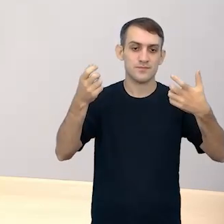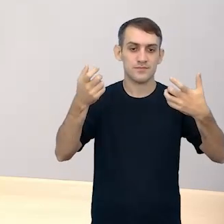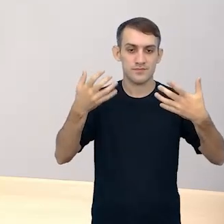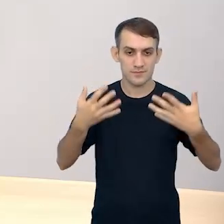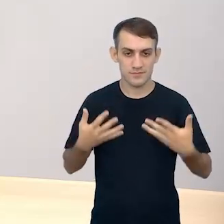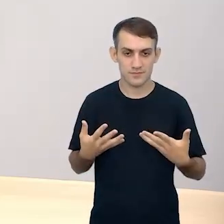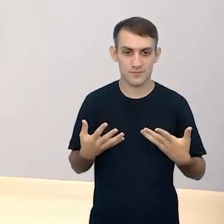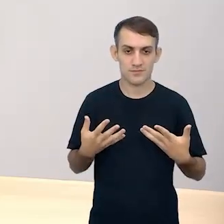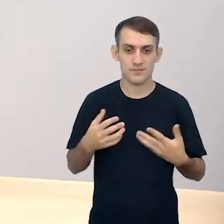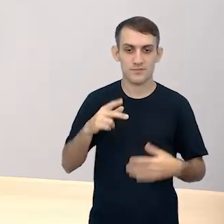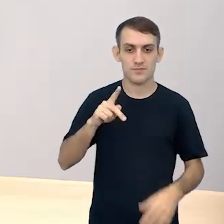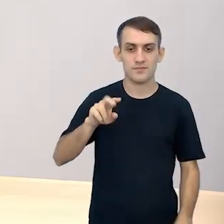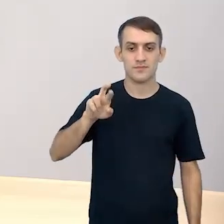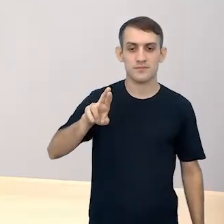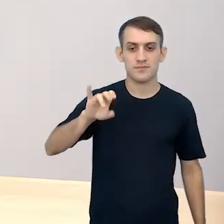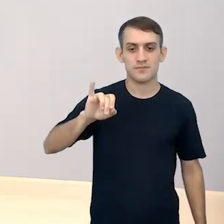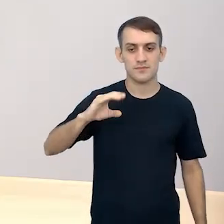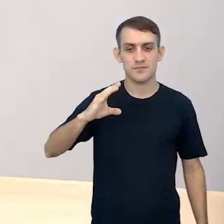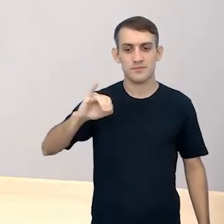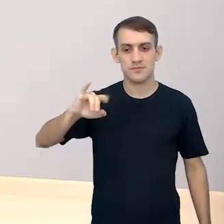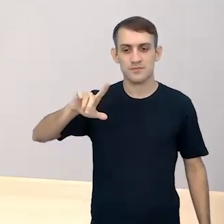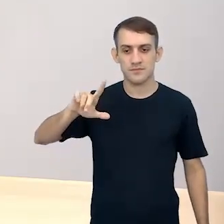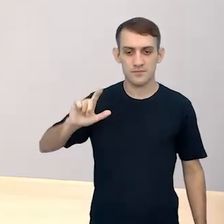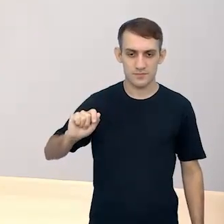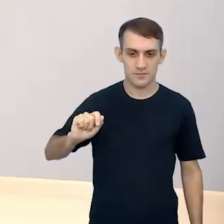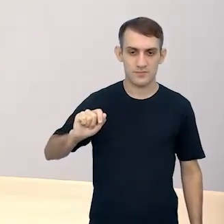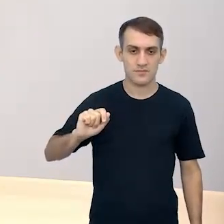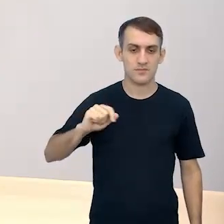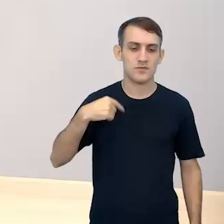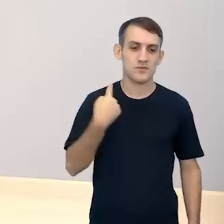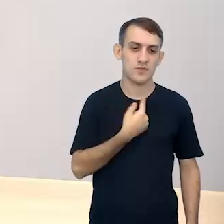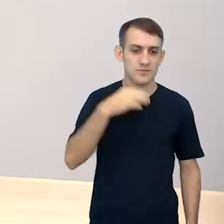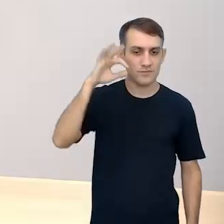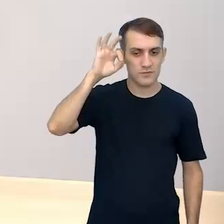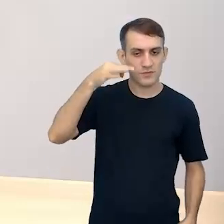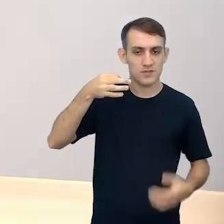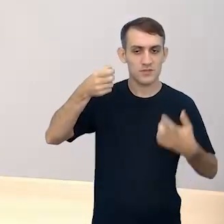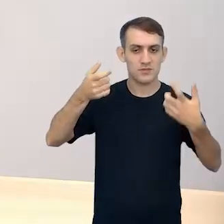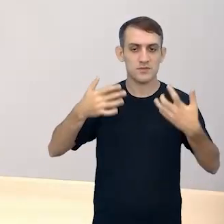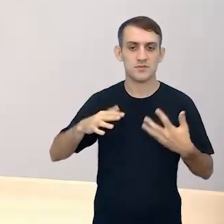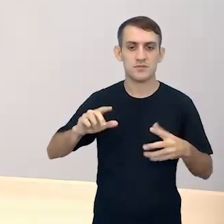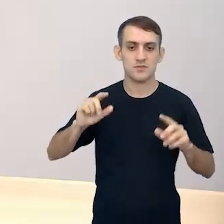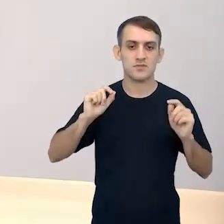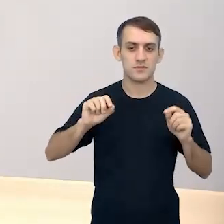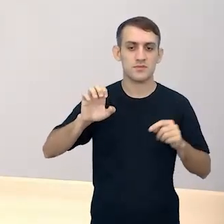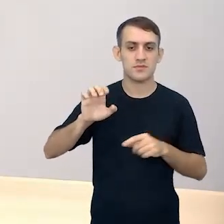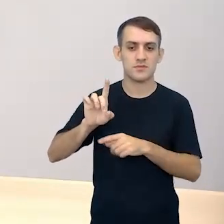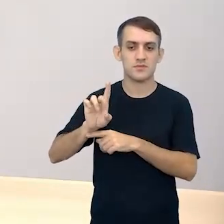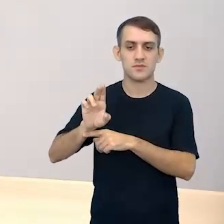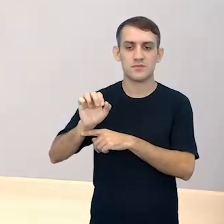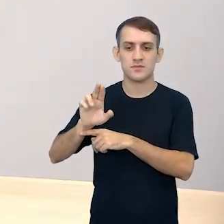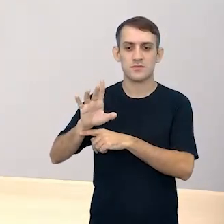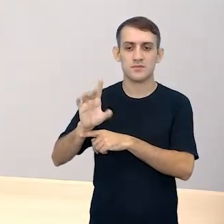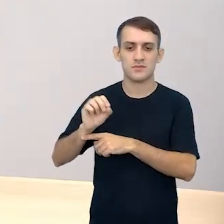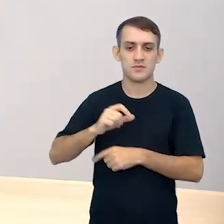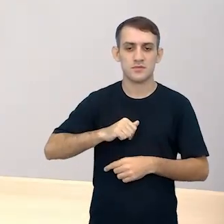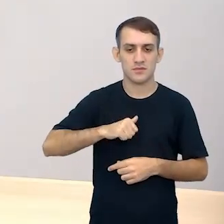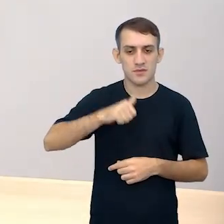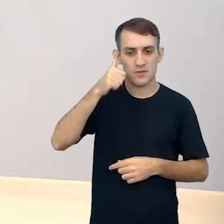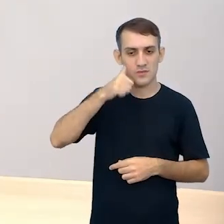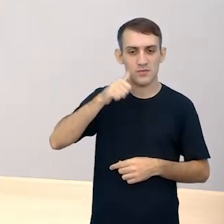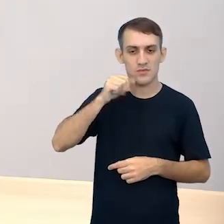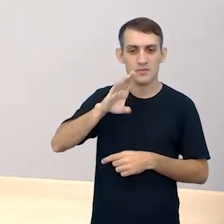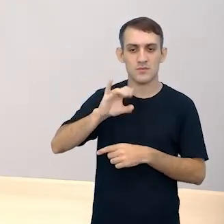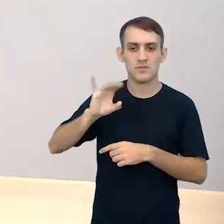falando, a Priscila colocou várias vezes para a gente falar, a gente já comentou sobre, né, o Eduardo tem uma mulher brasileira biomédica responsável